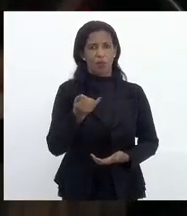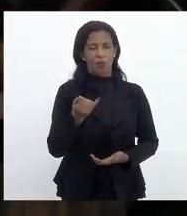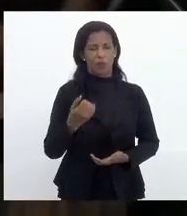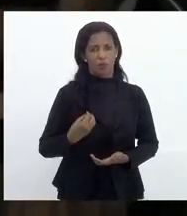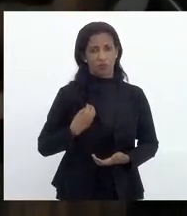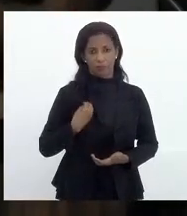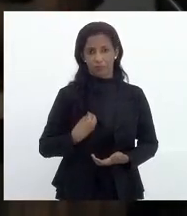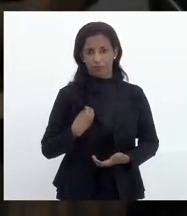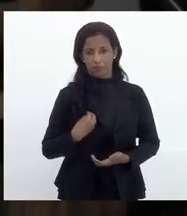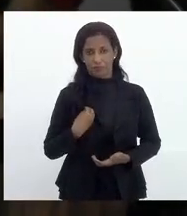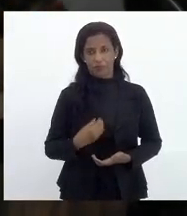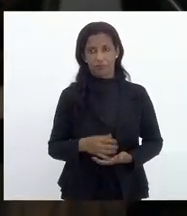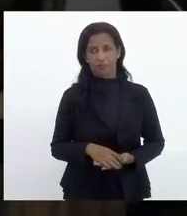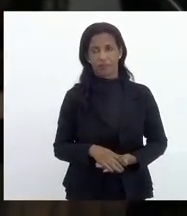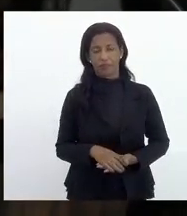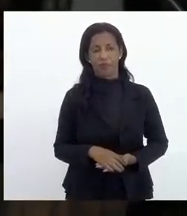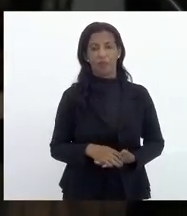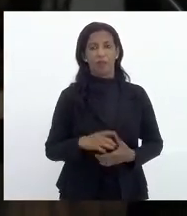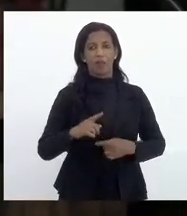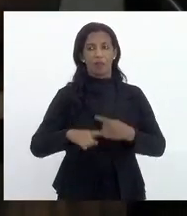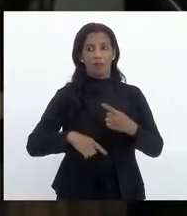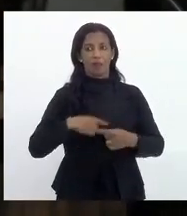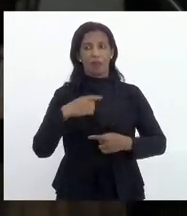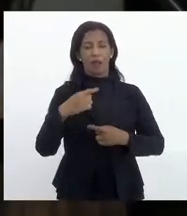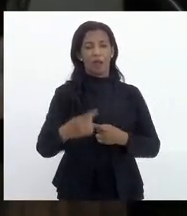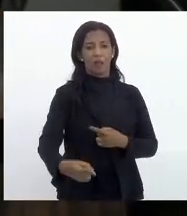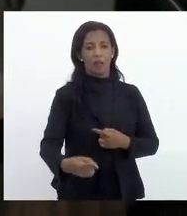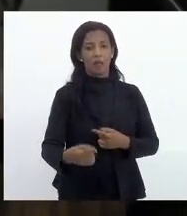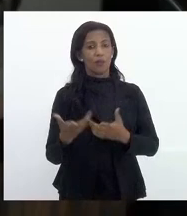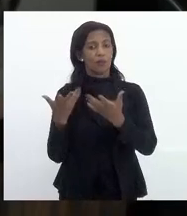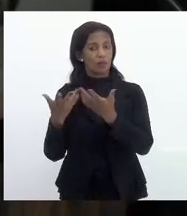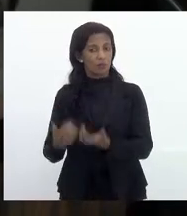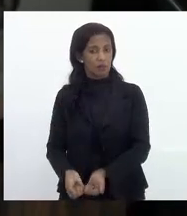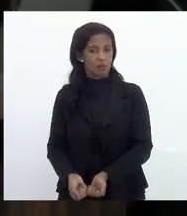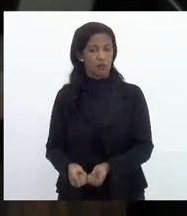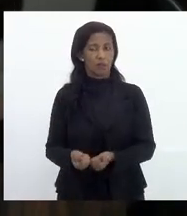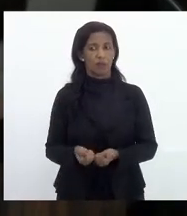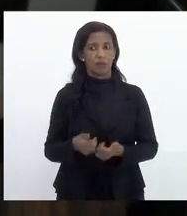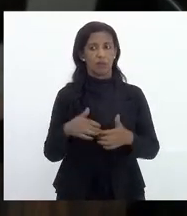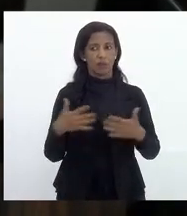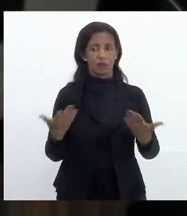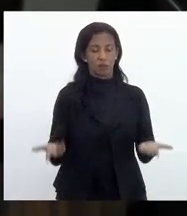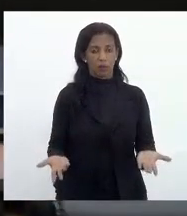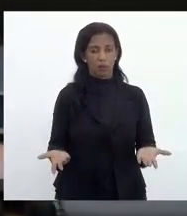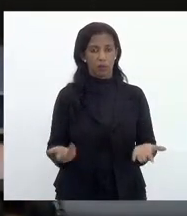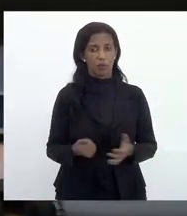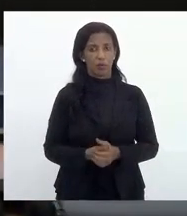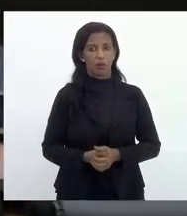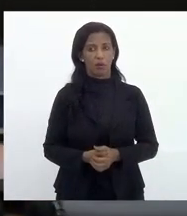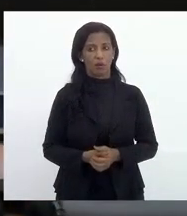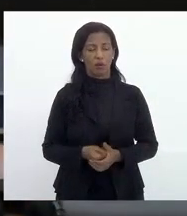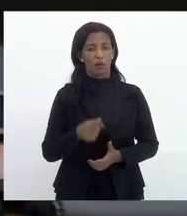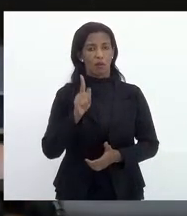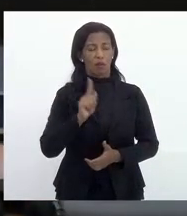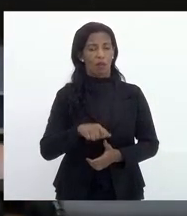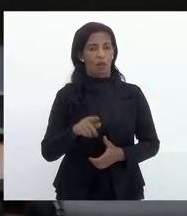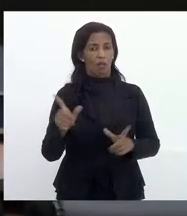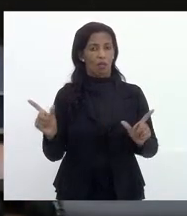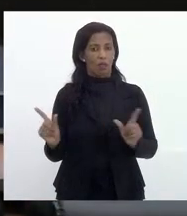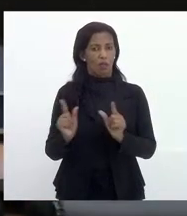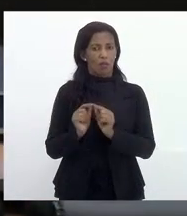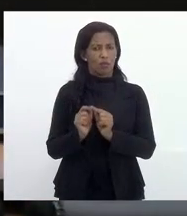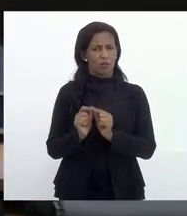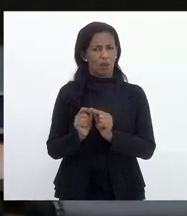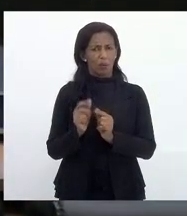de sobrevivência além do que é permitido então isso G e isso é redução à condição